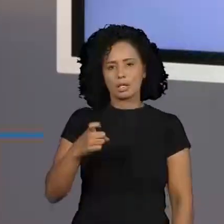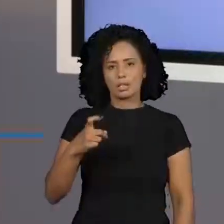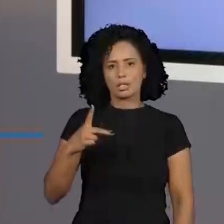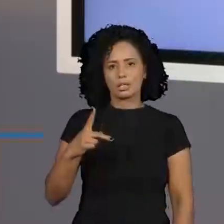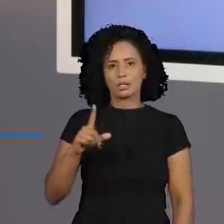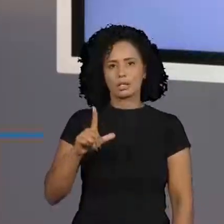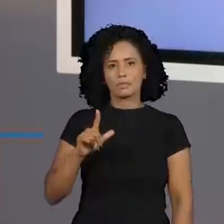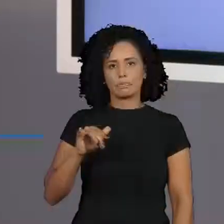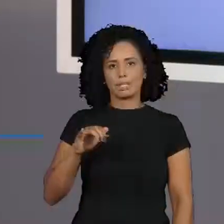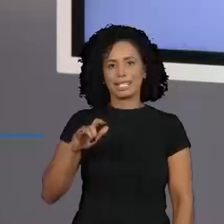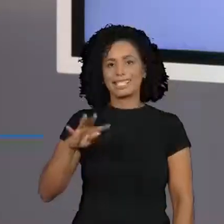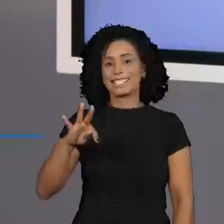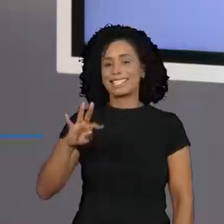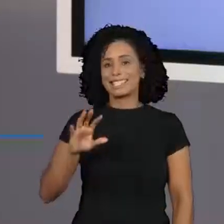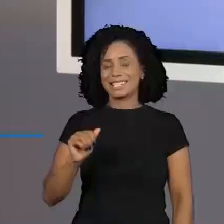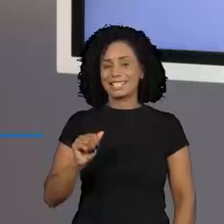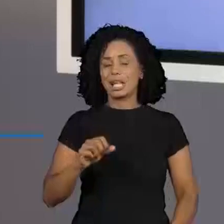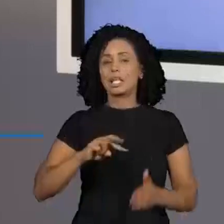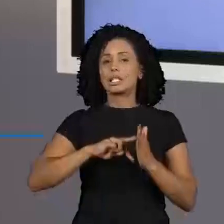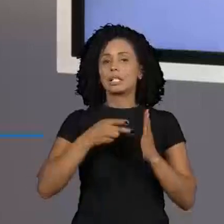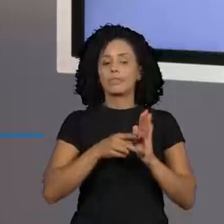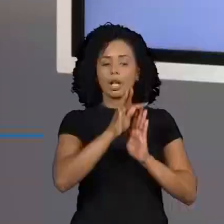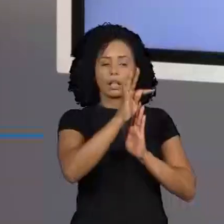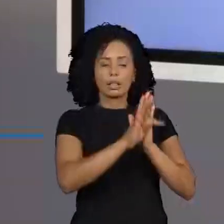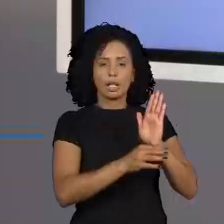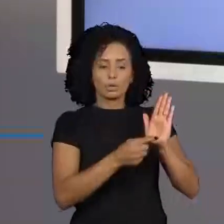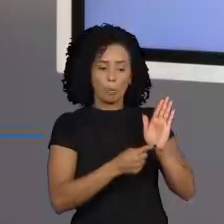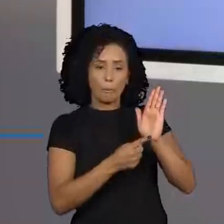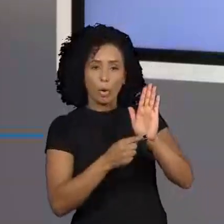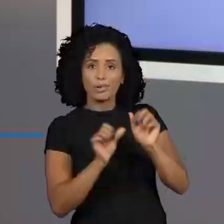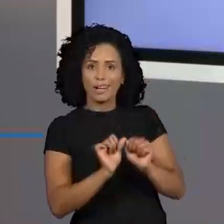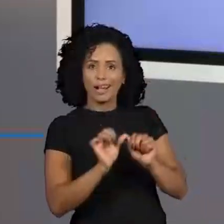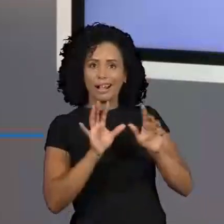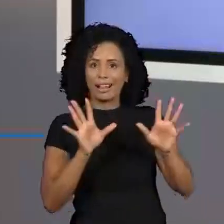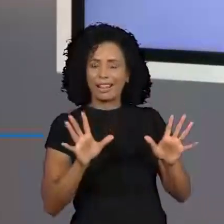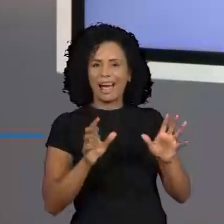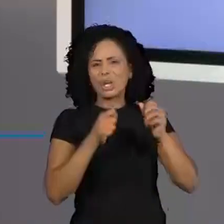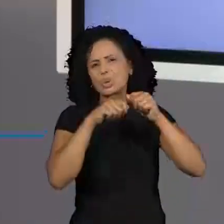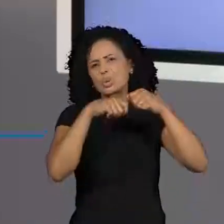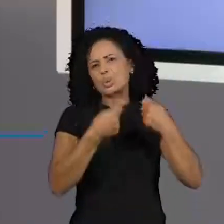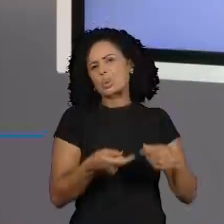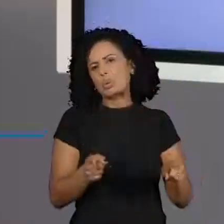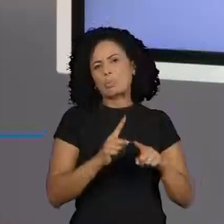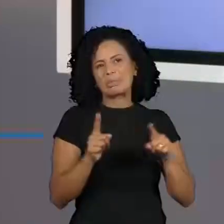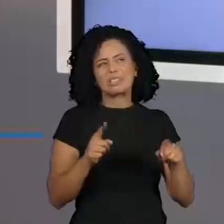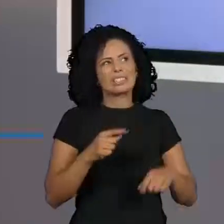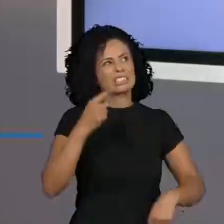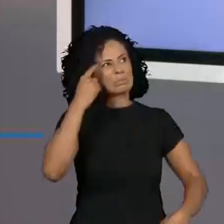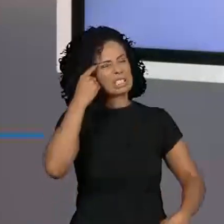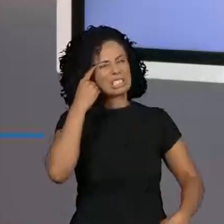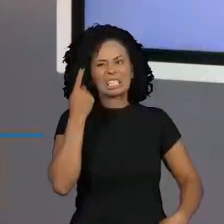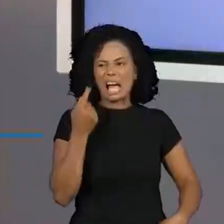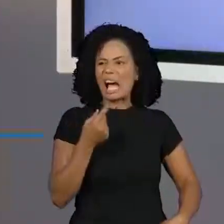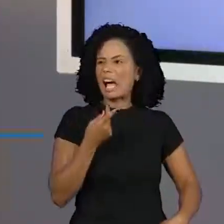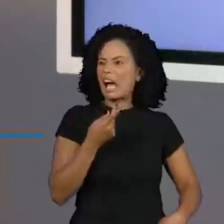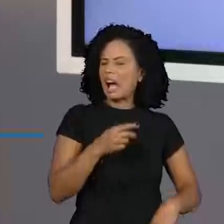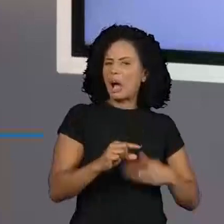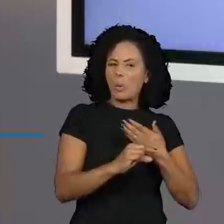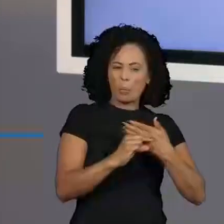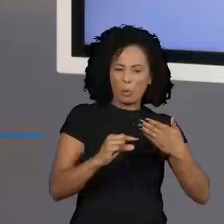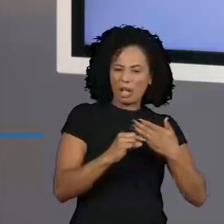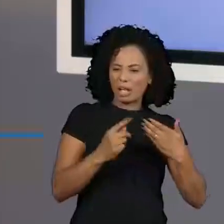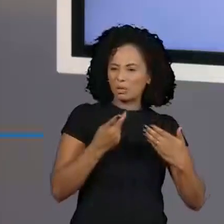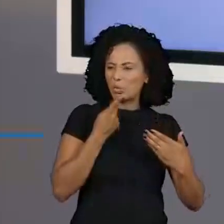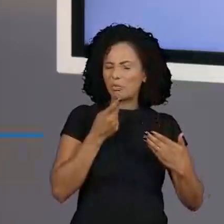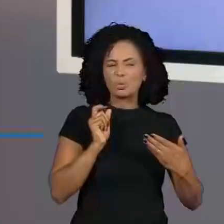falou o que queria ser compreendido mesmo, você não precisa ter uma interpretação nas entrelinhas. Então é só você